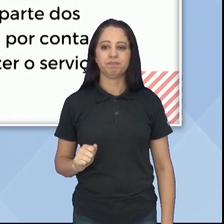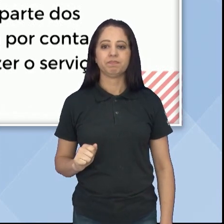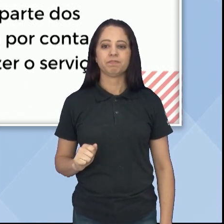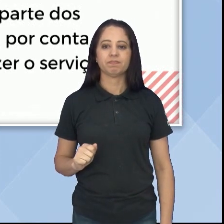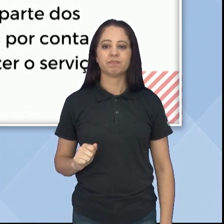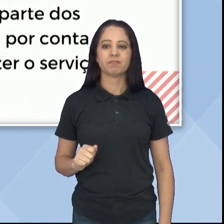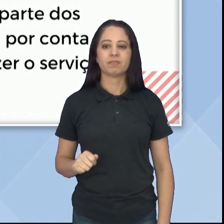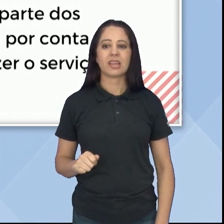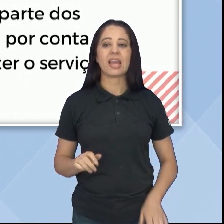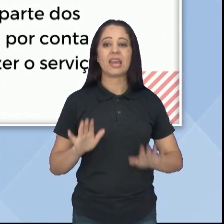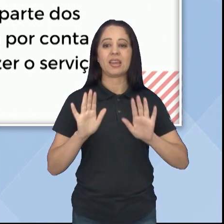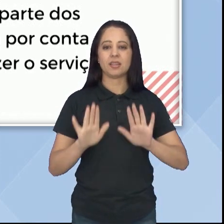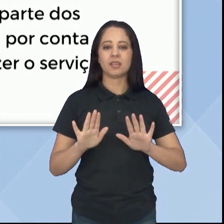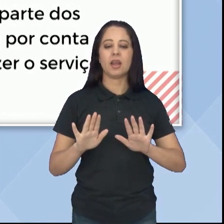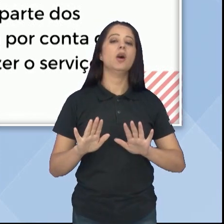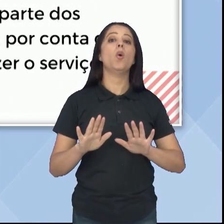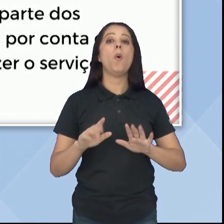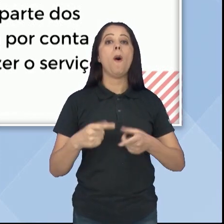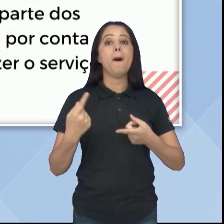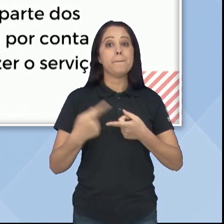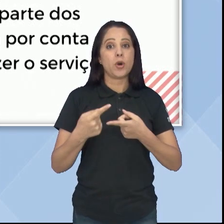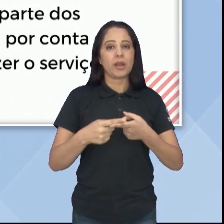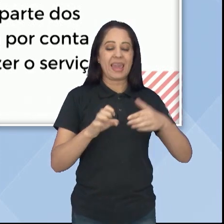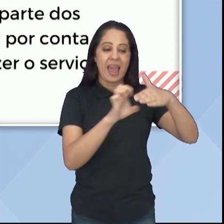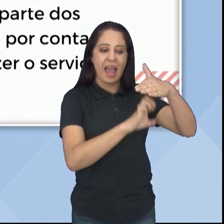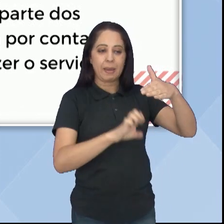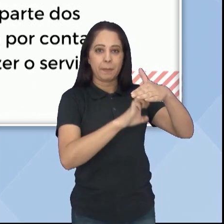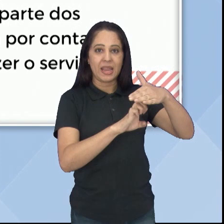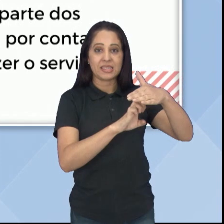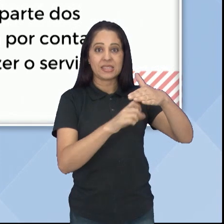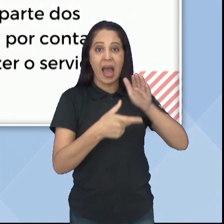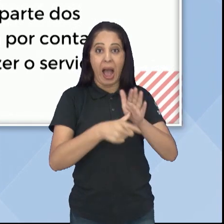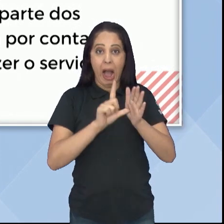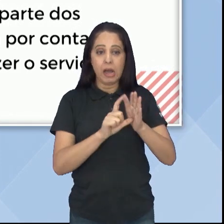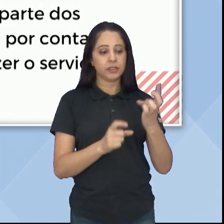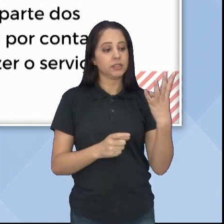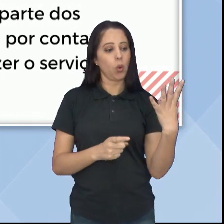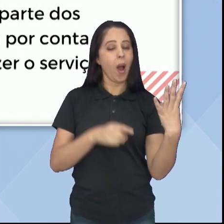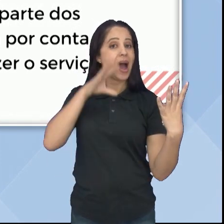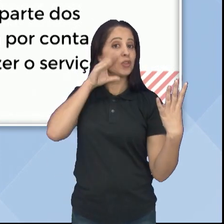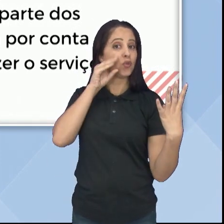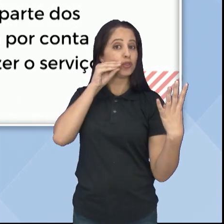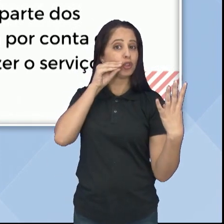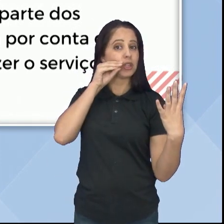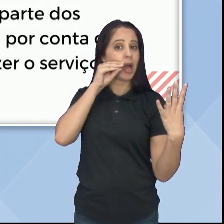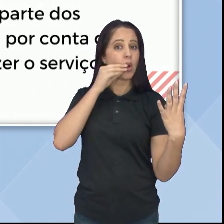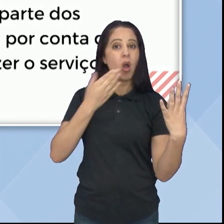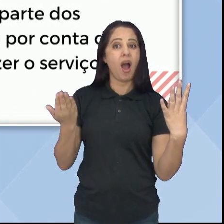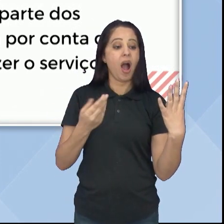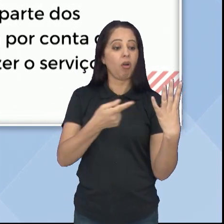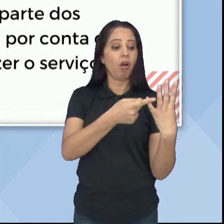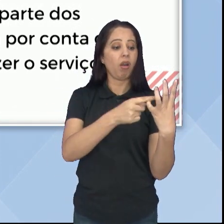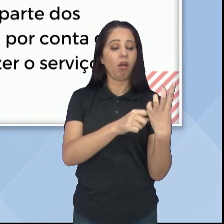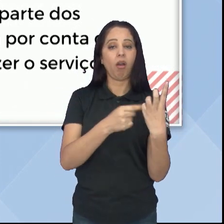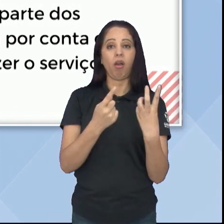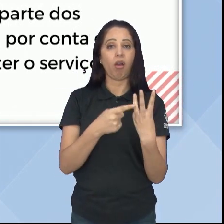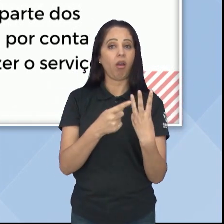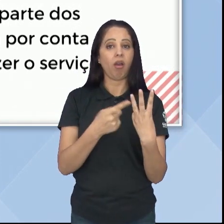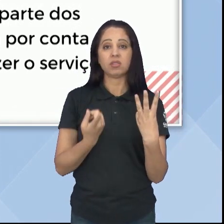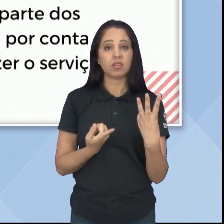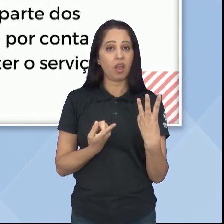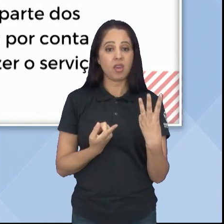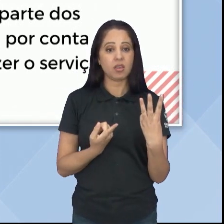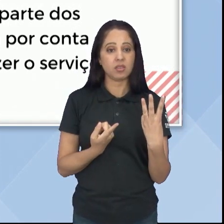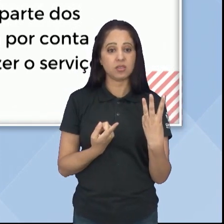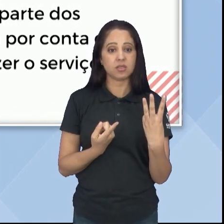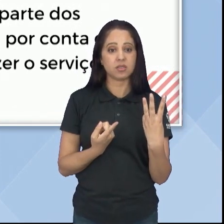de 4 coletores para 3, né? O prefeito de São José fez essa mudança na licitação.